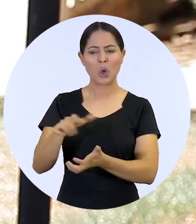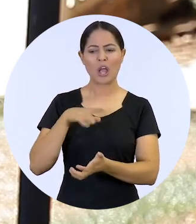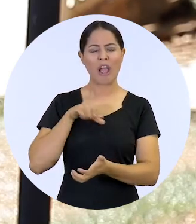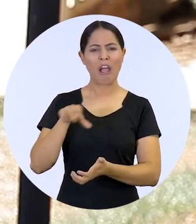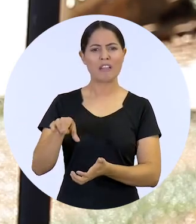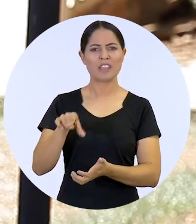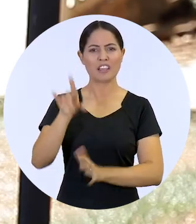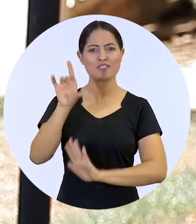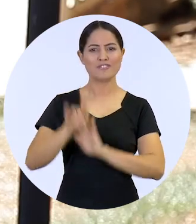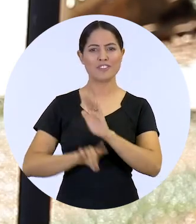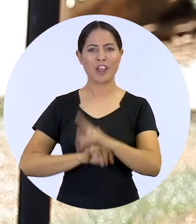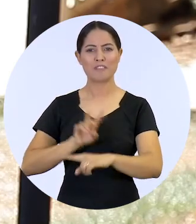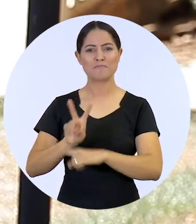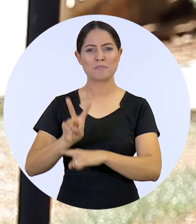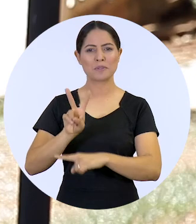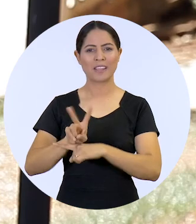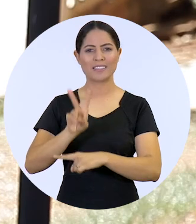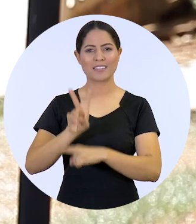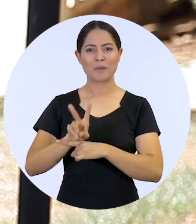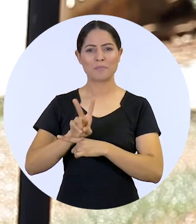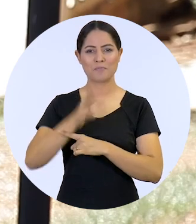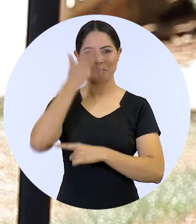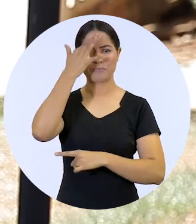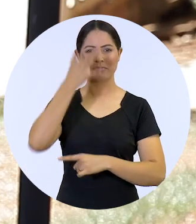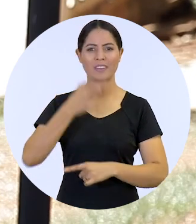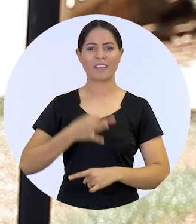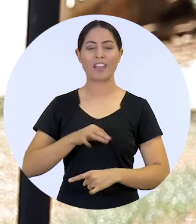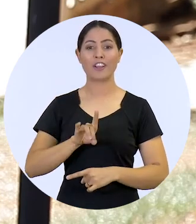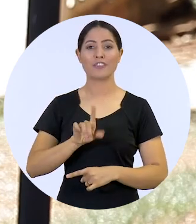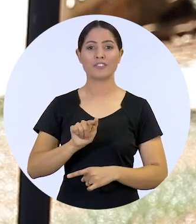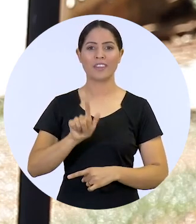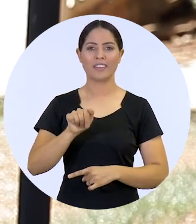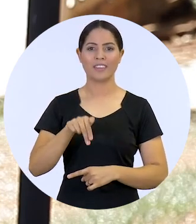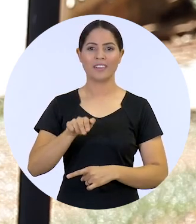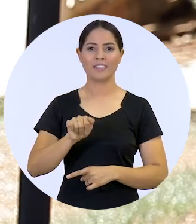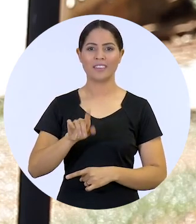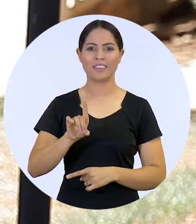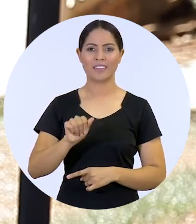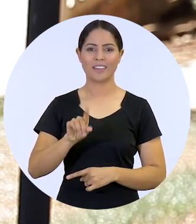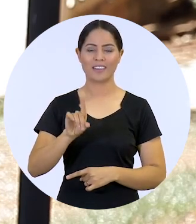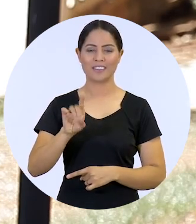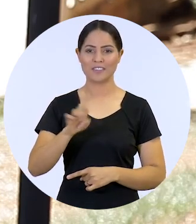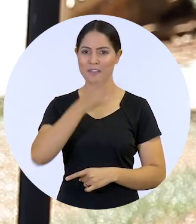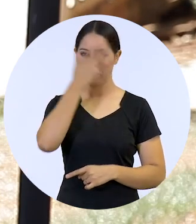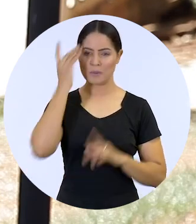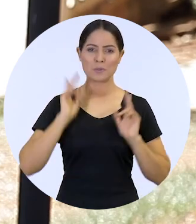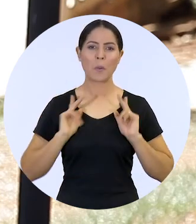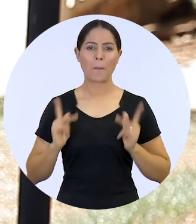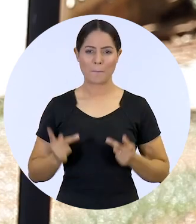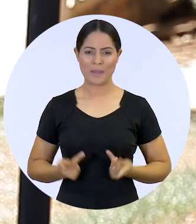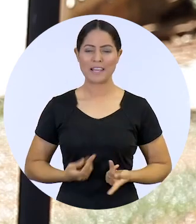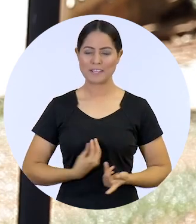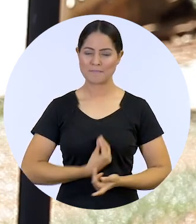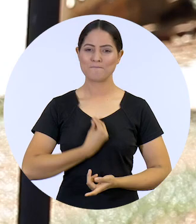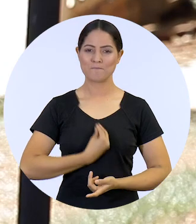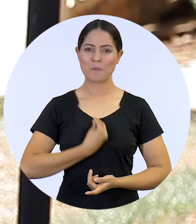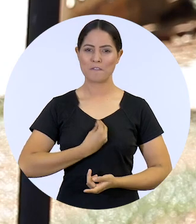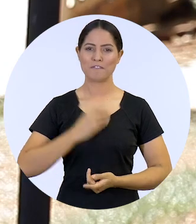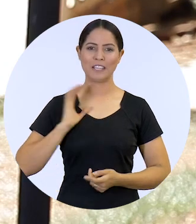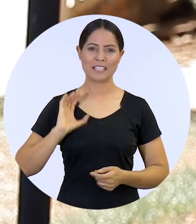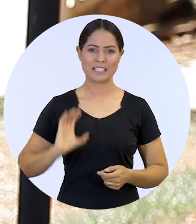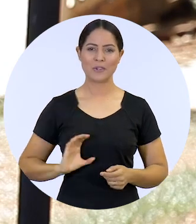dignidade humana preservada. Porque a dignidade humana ela está diretamente ligada à condição de se manifestar e ter uma vida